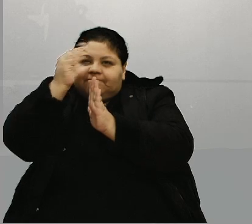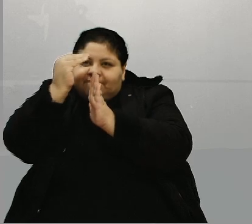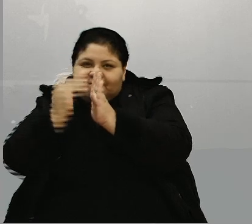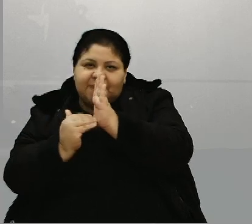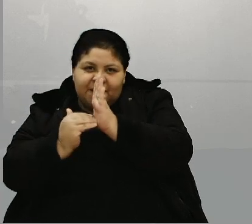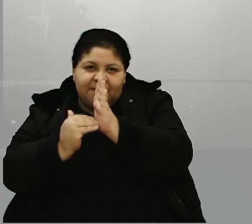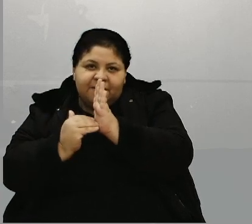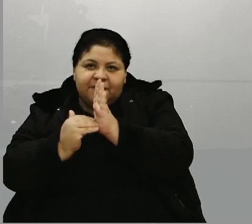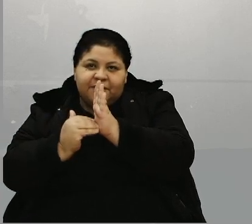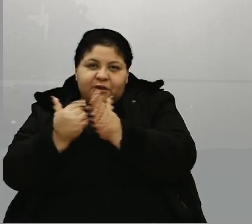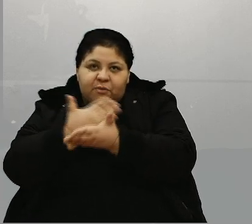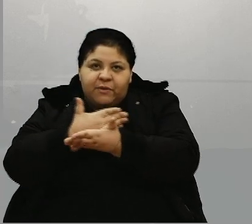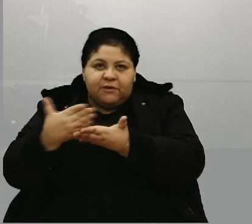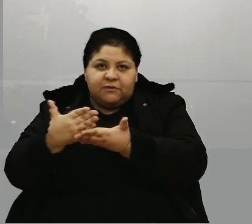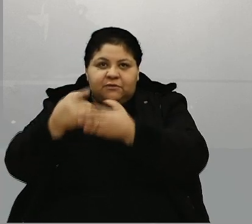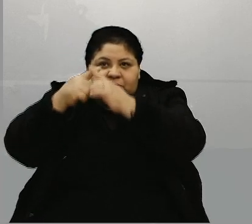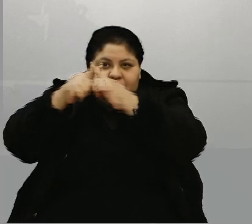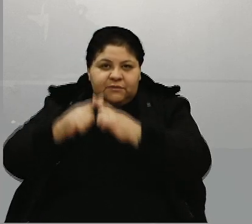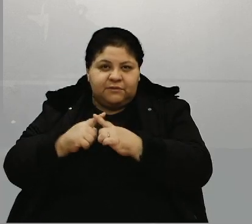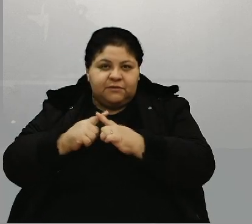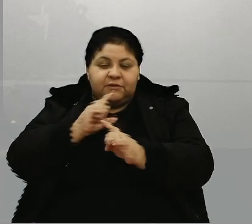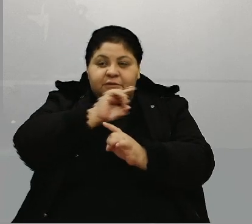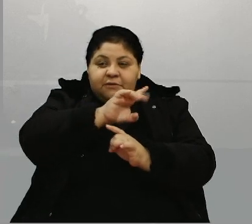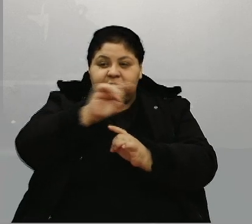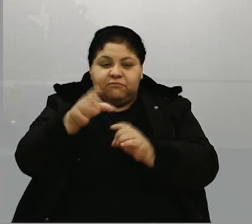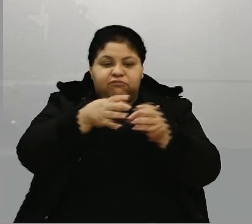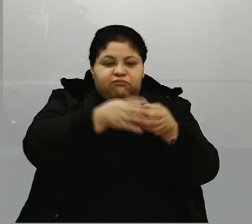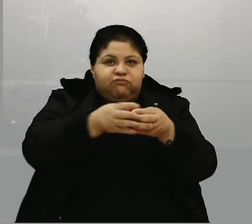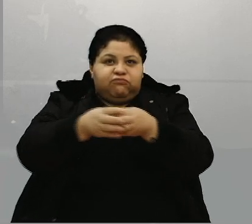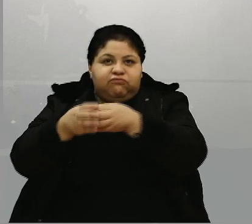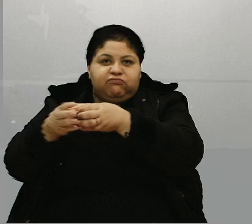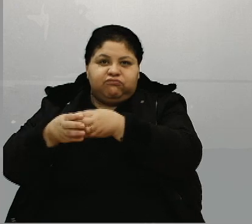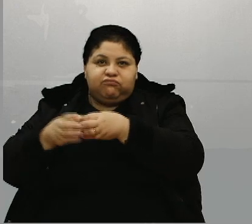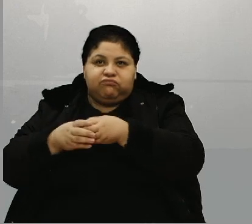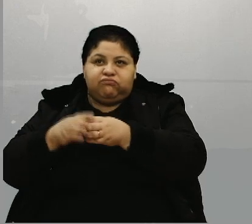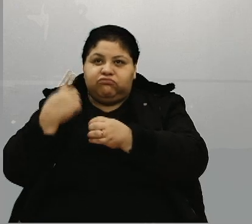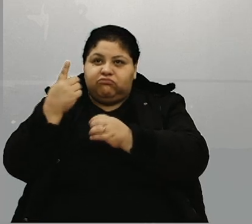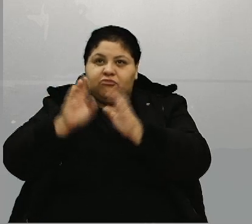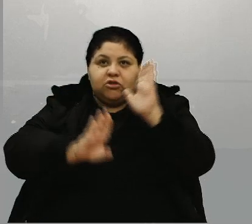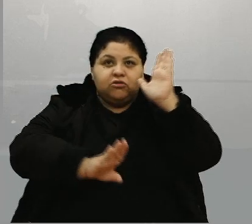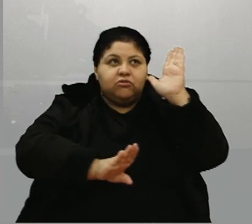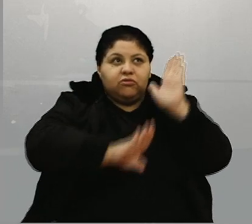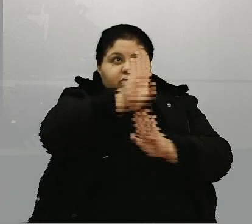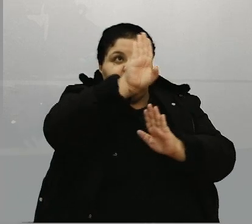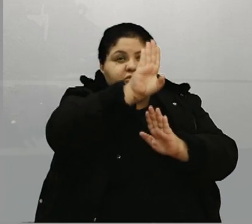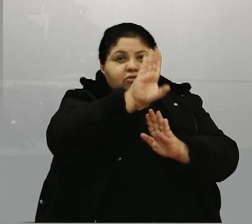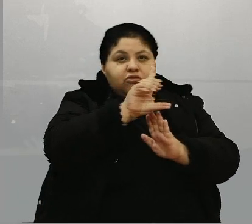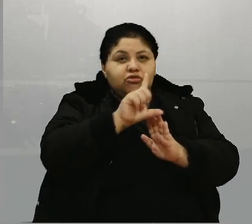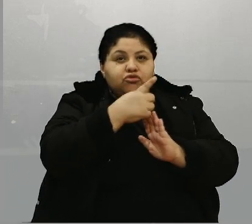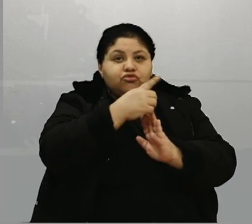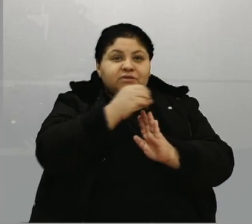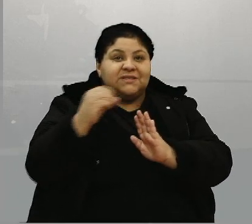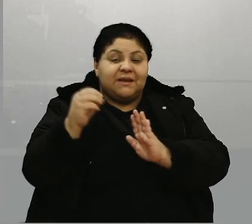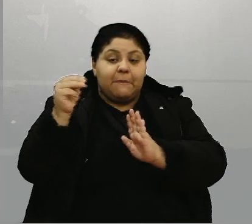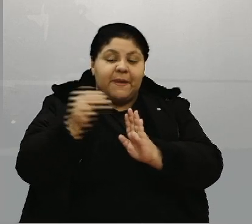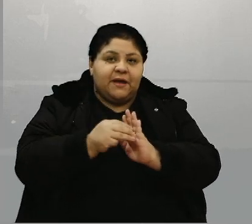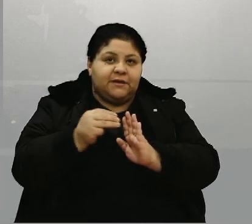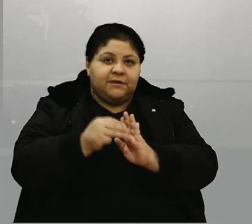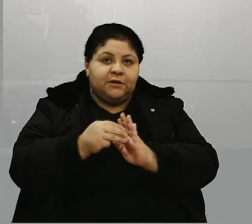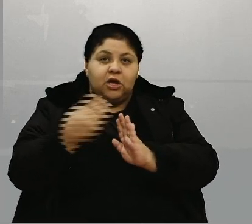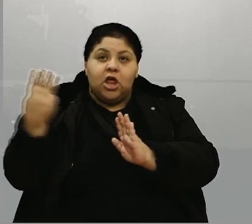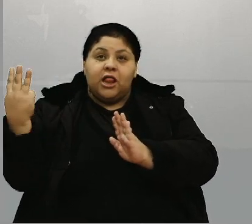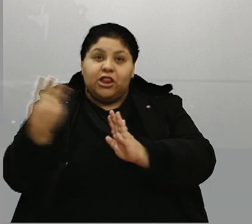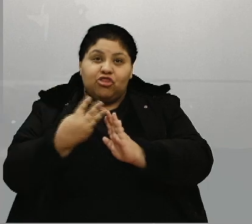para avançar na competição. Cada grupo deveria fazer um lançamento que passasse dos 100 metros. No